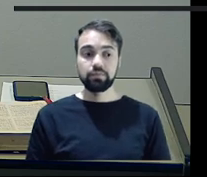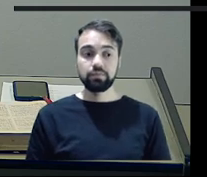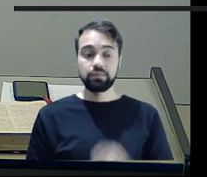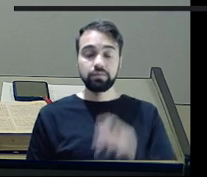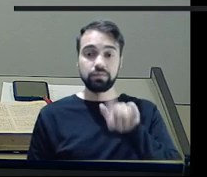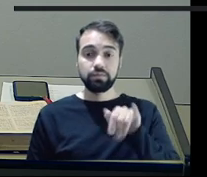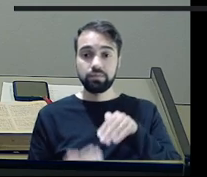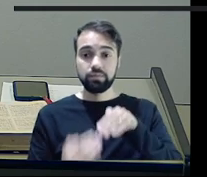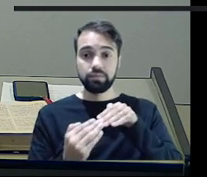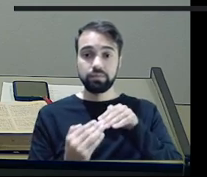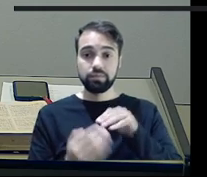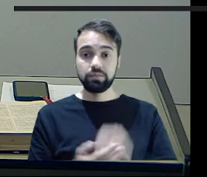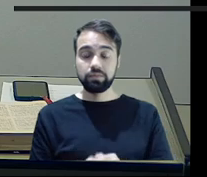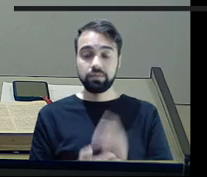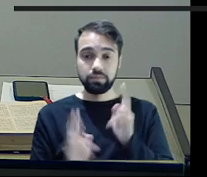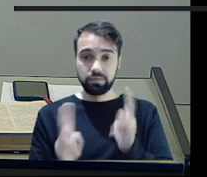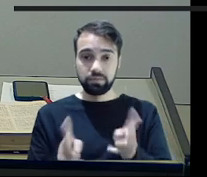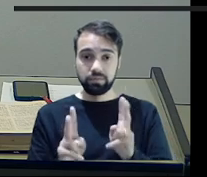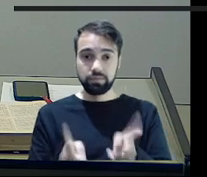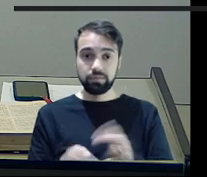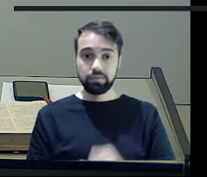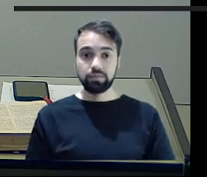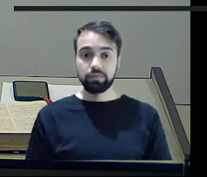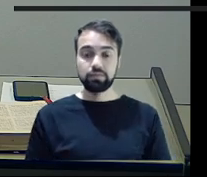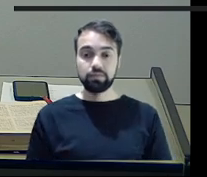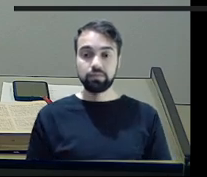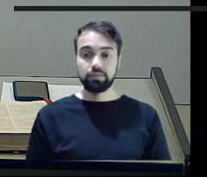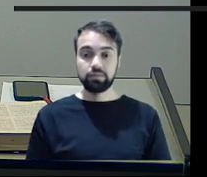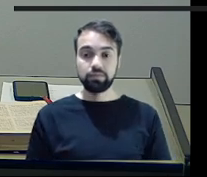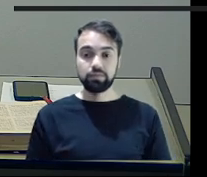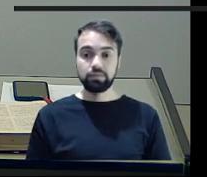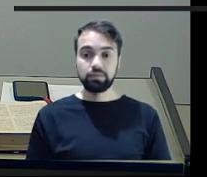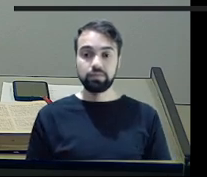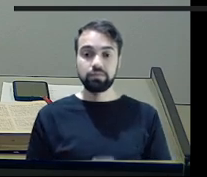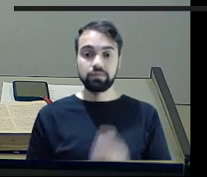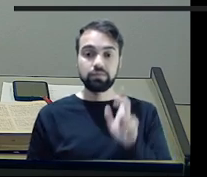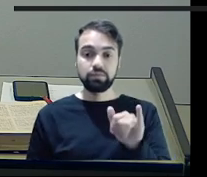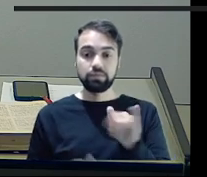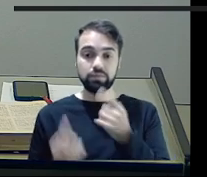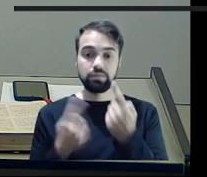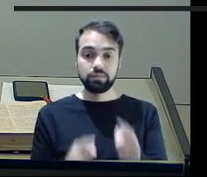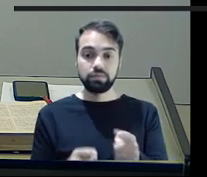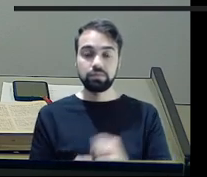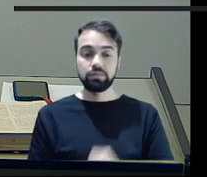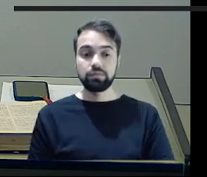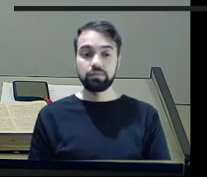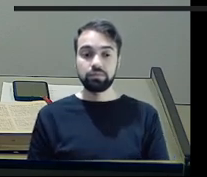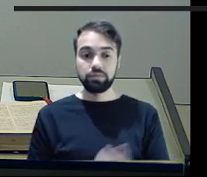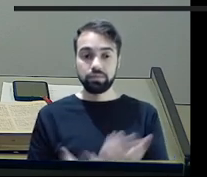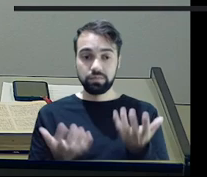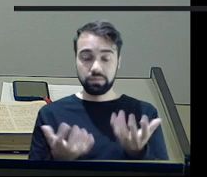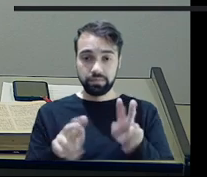favor, permaneçam como se encontram. Os que forem contra, queiram se levantar.